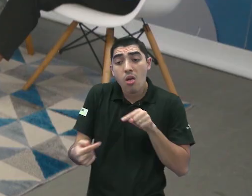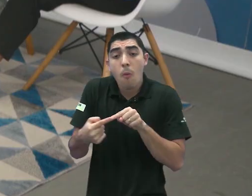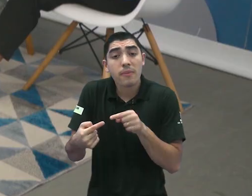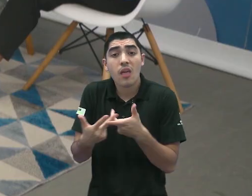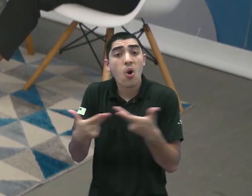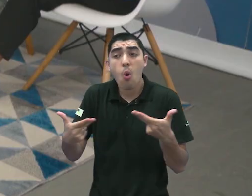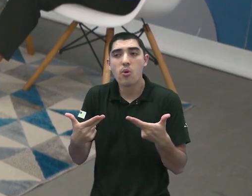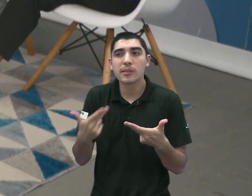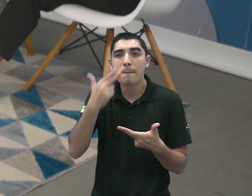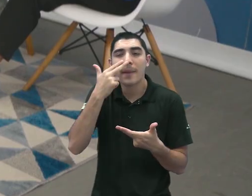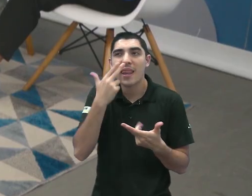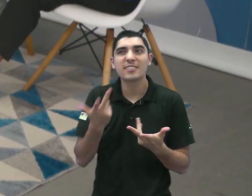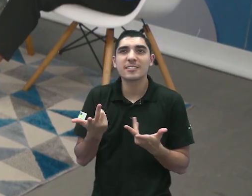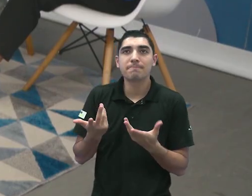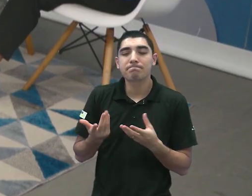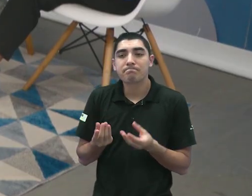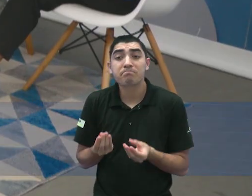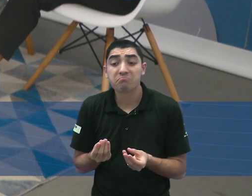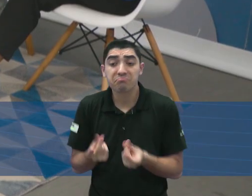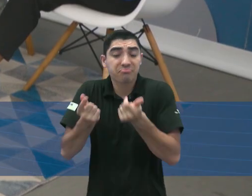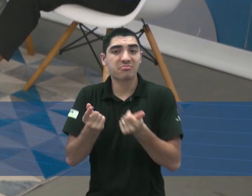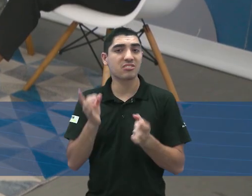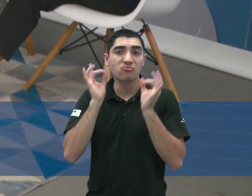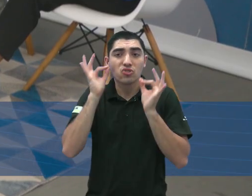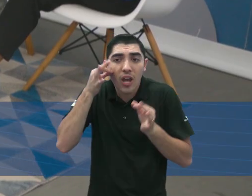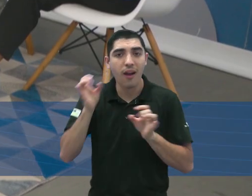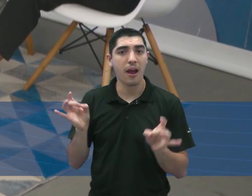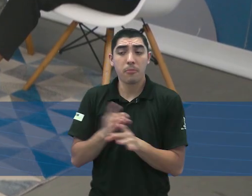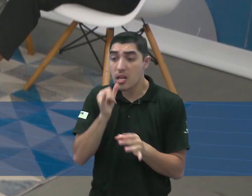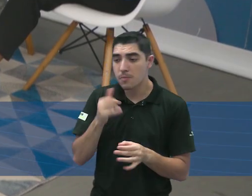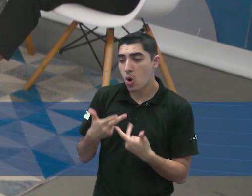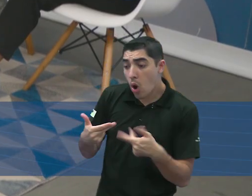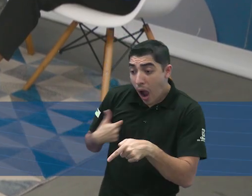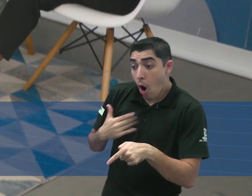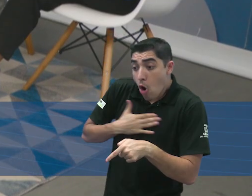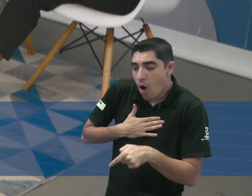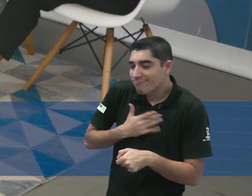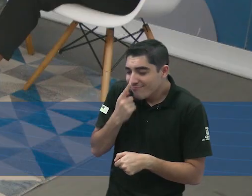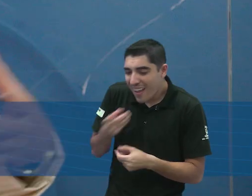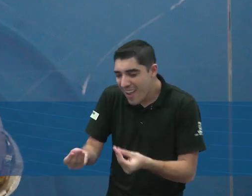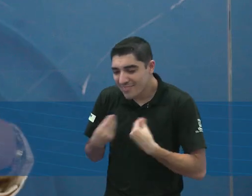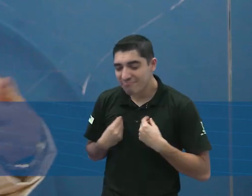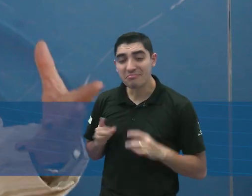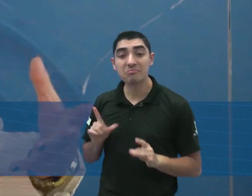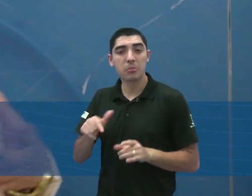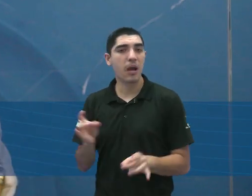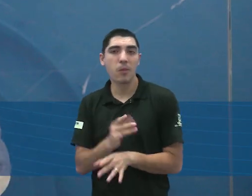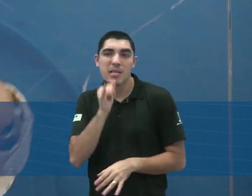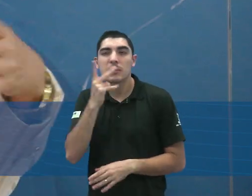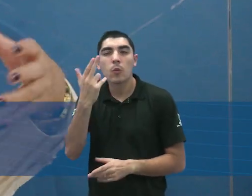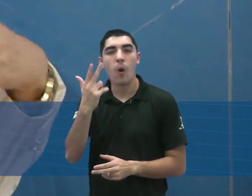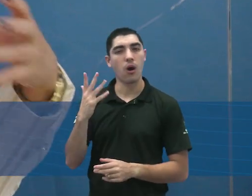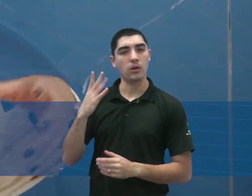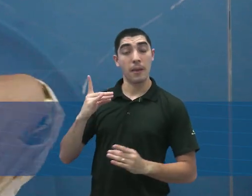coisas que são um pouco mais tangíveis, vamos dizer assim, coisas que estão ali ao nosso redor, né? A gente pode falar até a questão da dopamina,